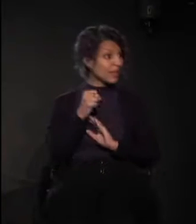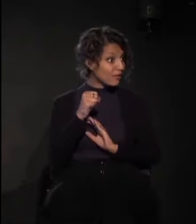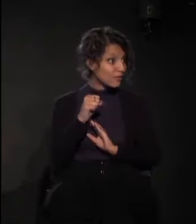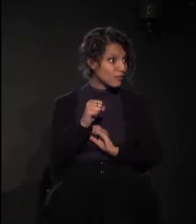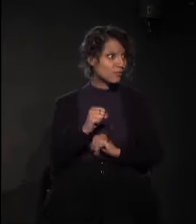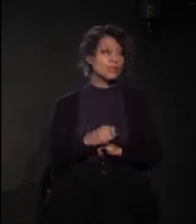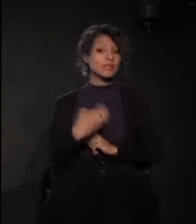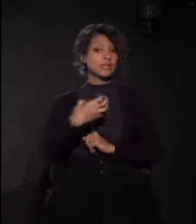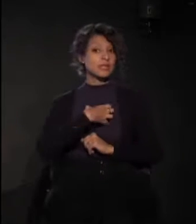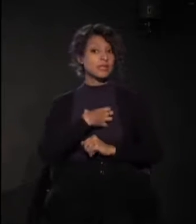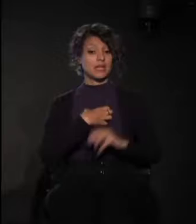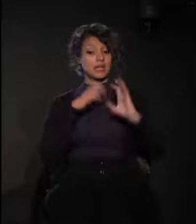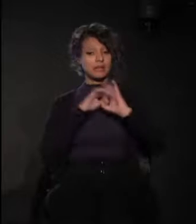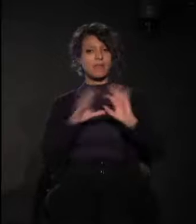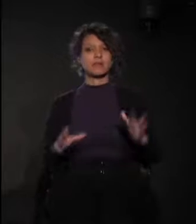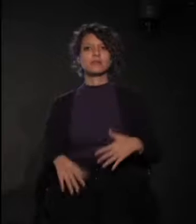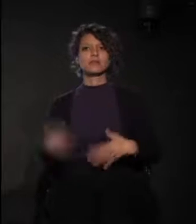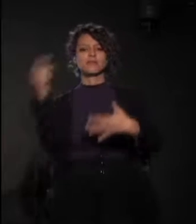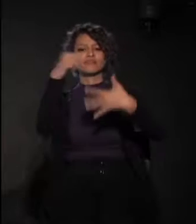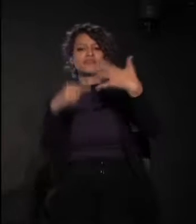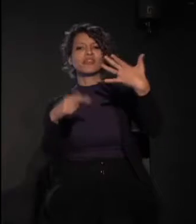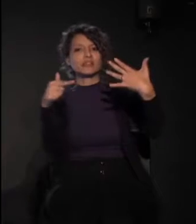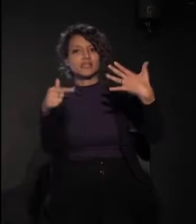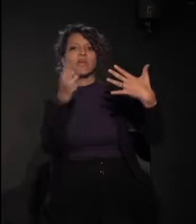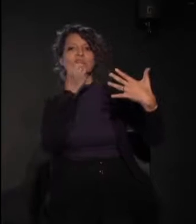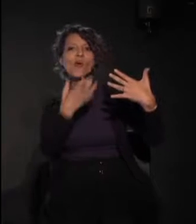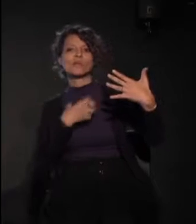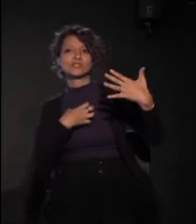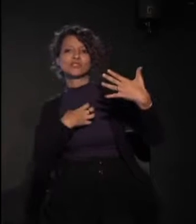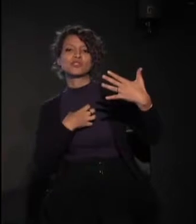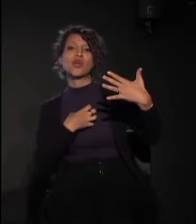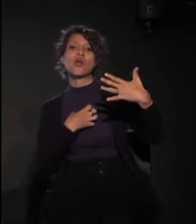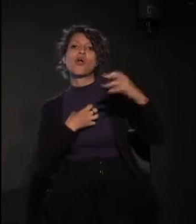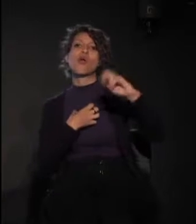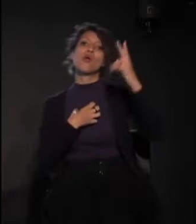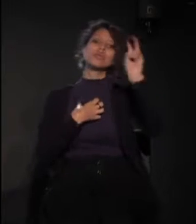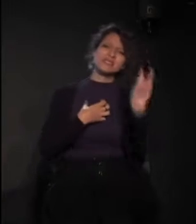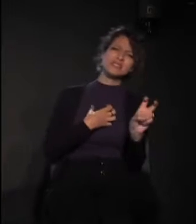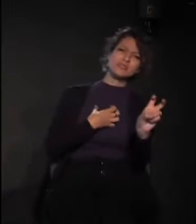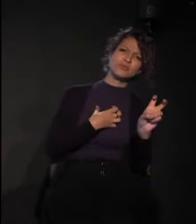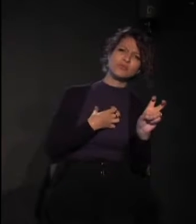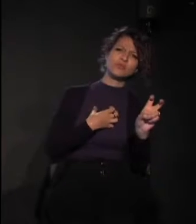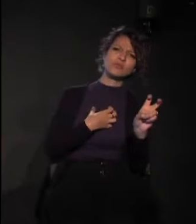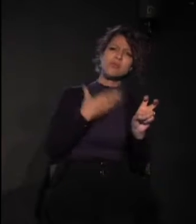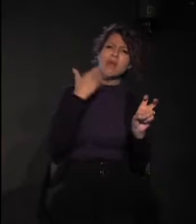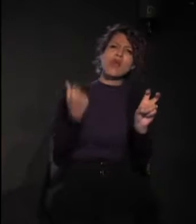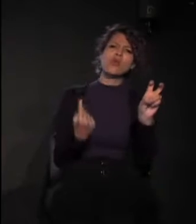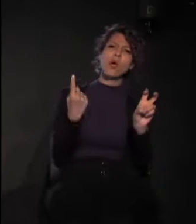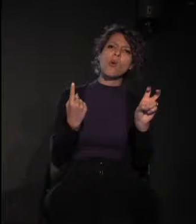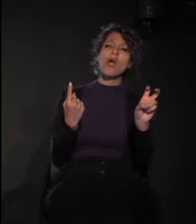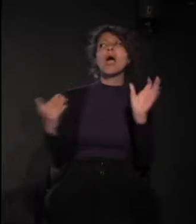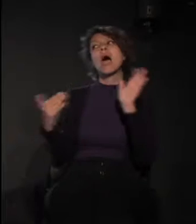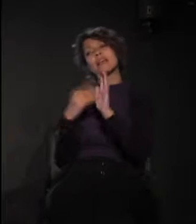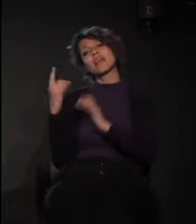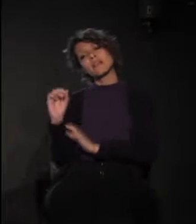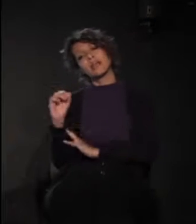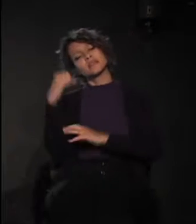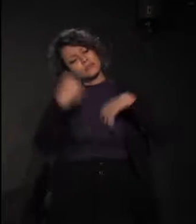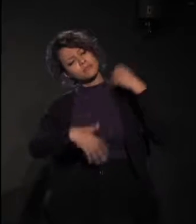sete boas razões para você sentir ou 5 qual número sua melhor até 10 eu explicar a vida